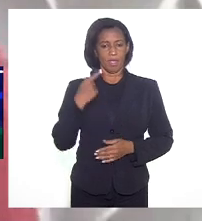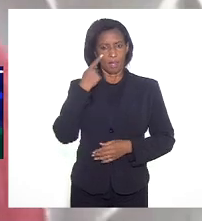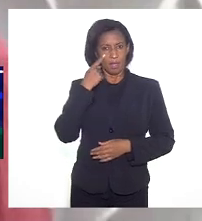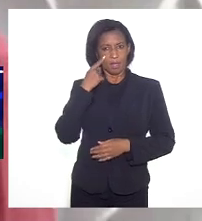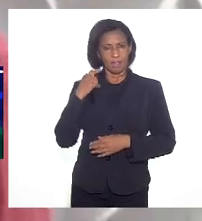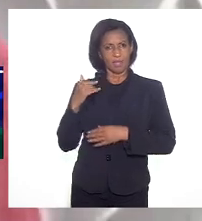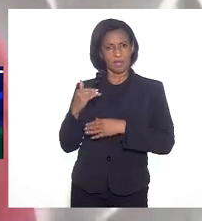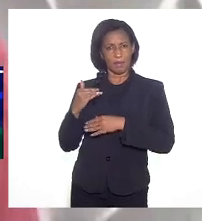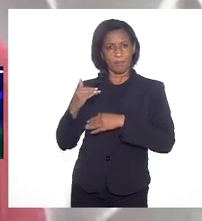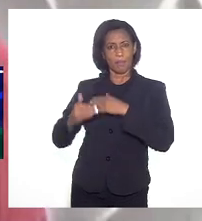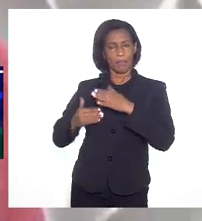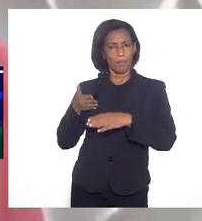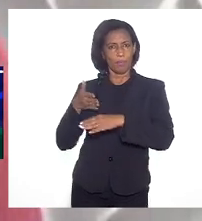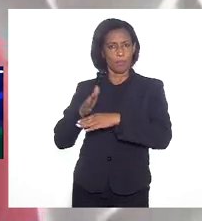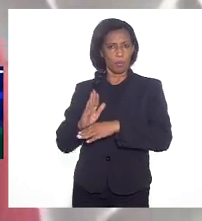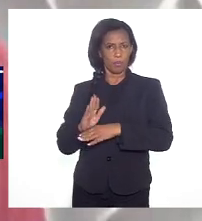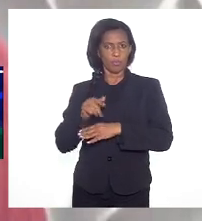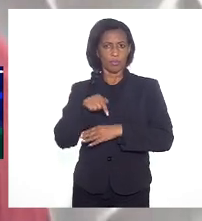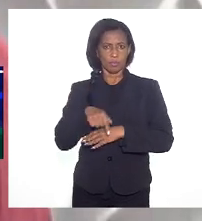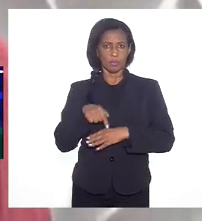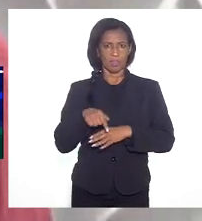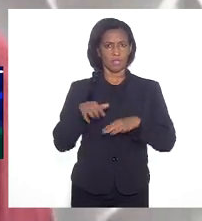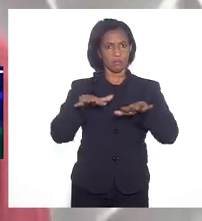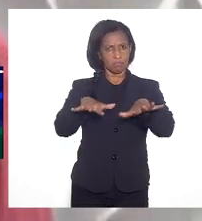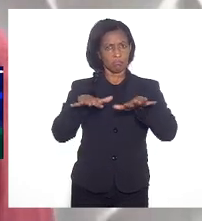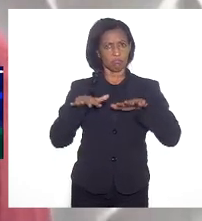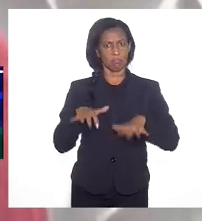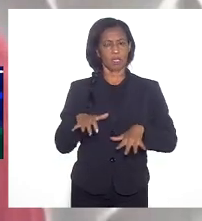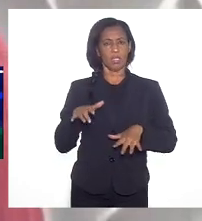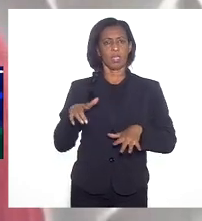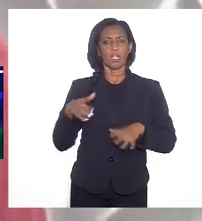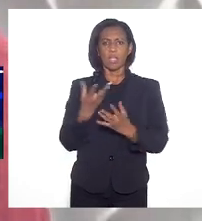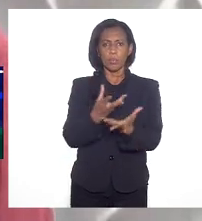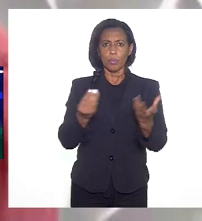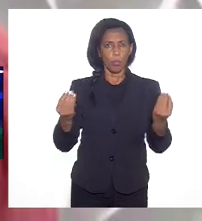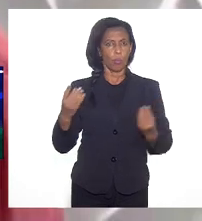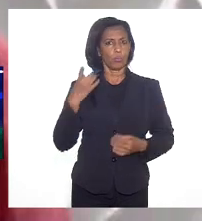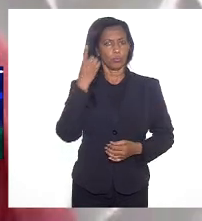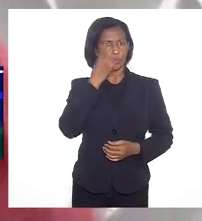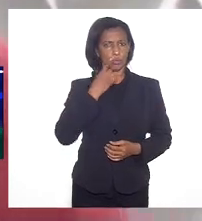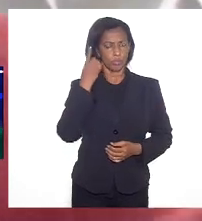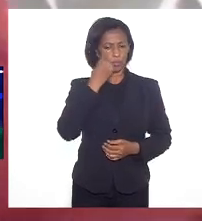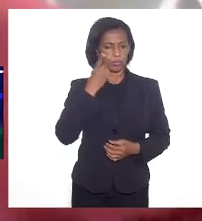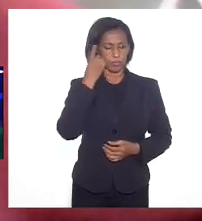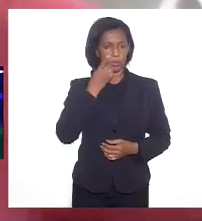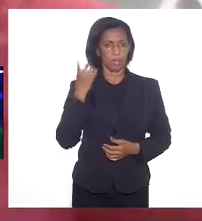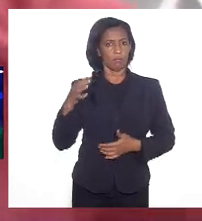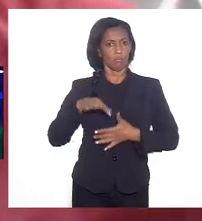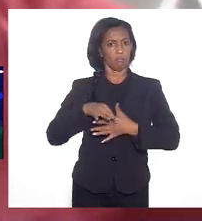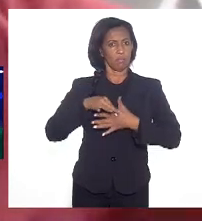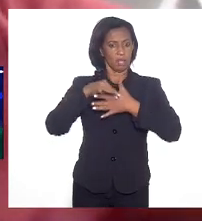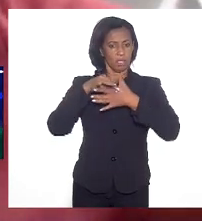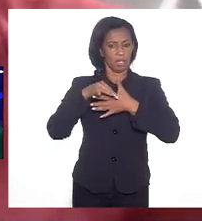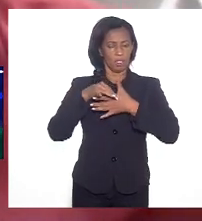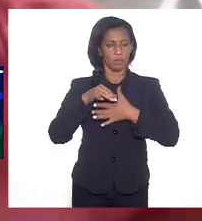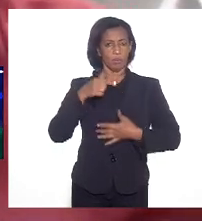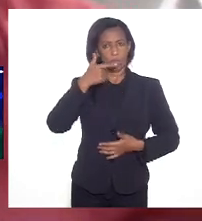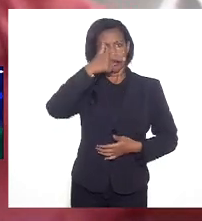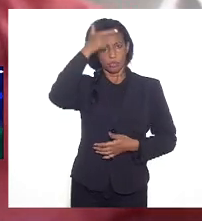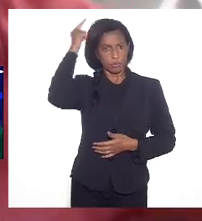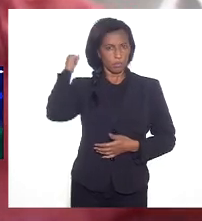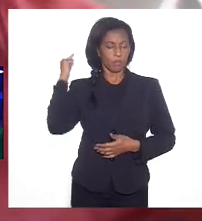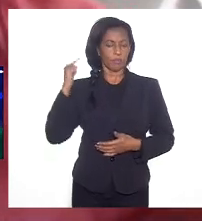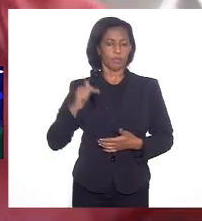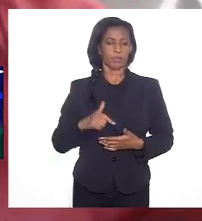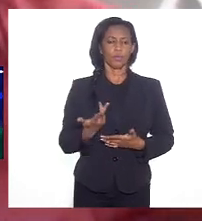nessa plenária em que vários deputados comandados aí pelo deputado Luiz Paulo com